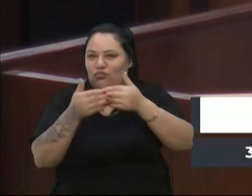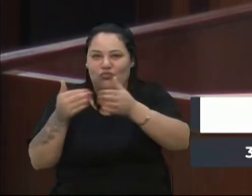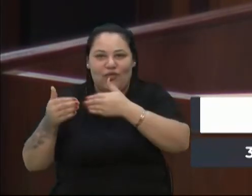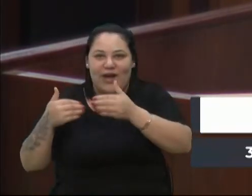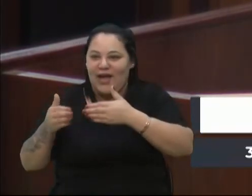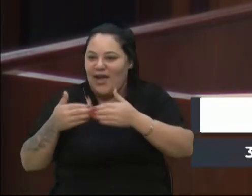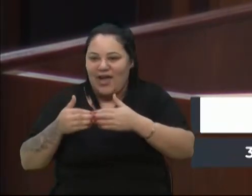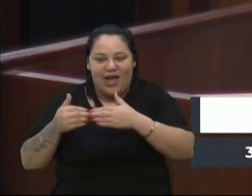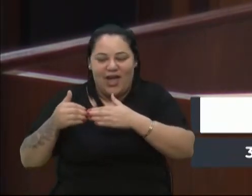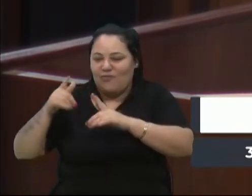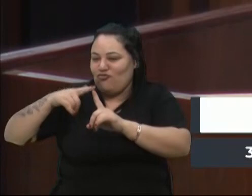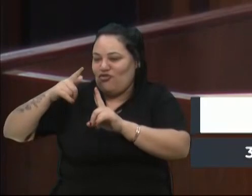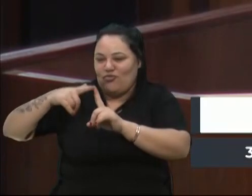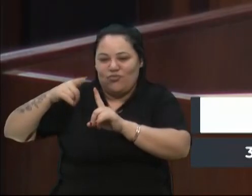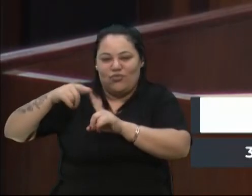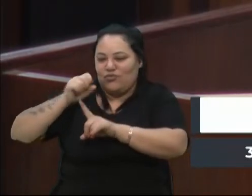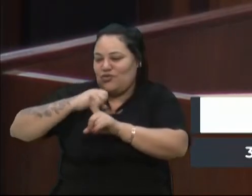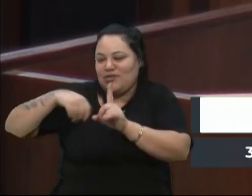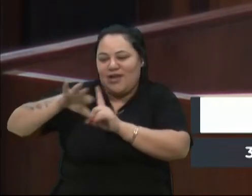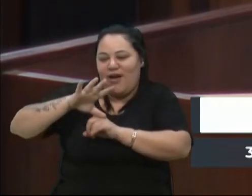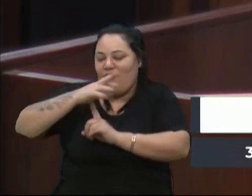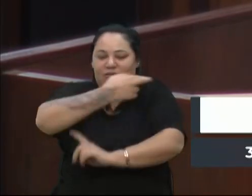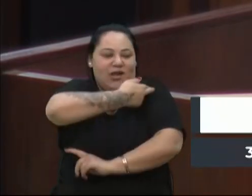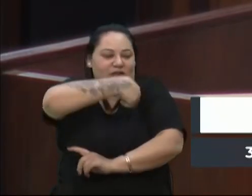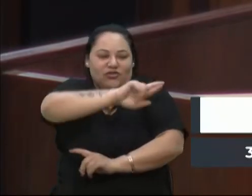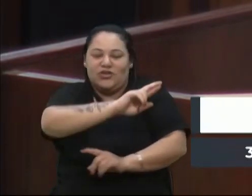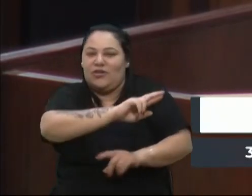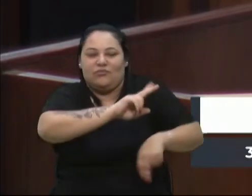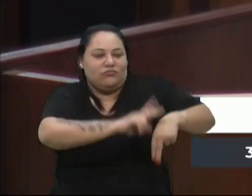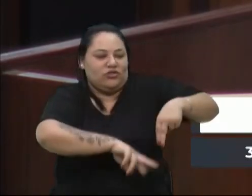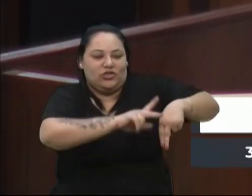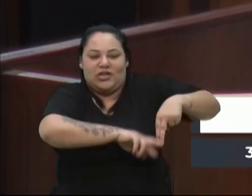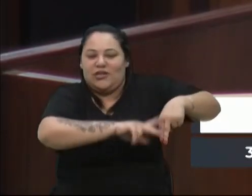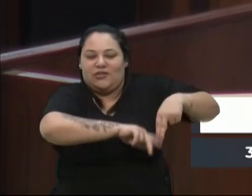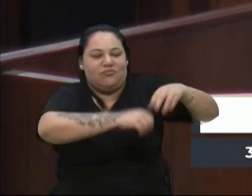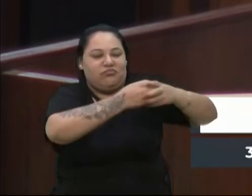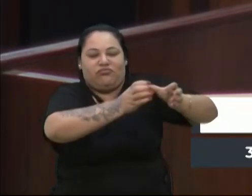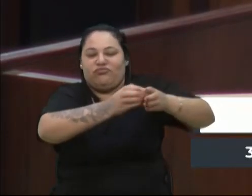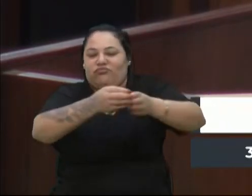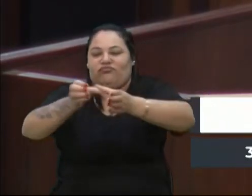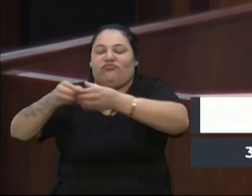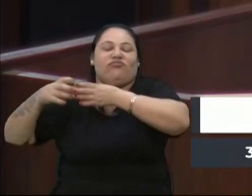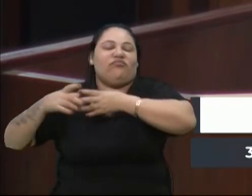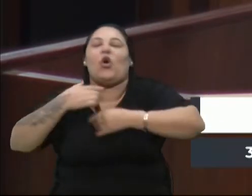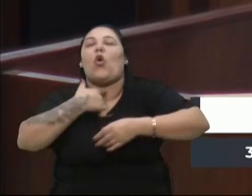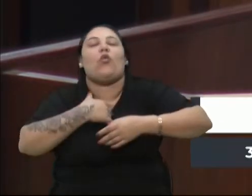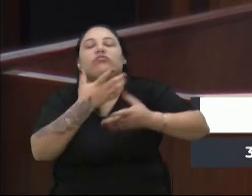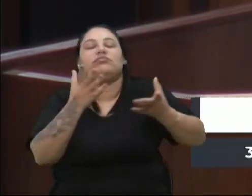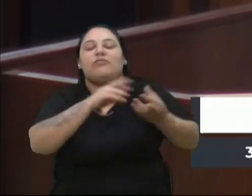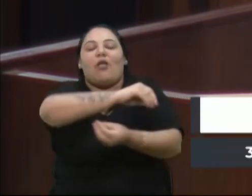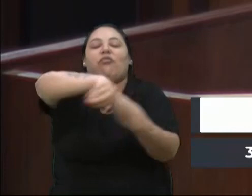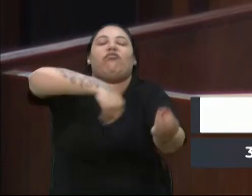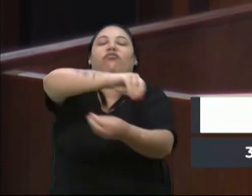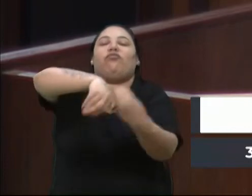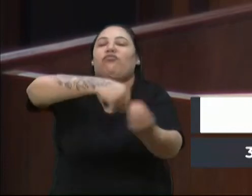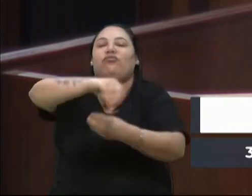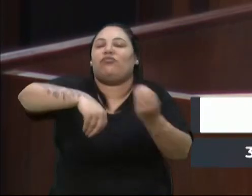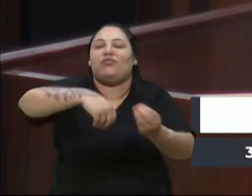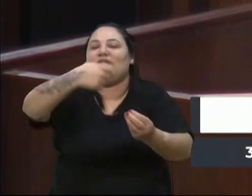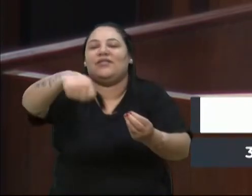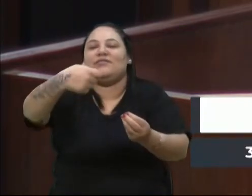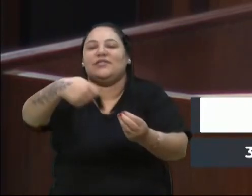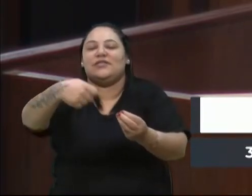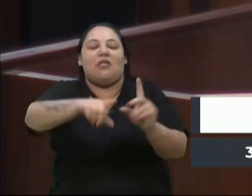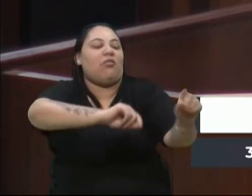camadas sociais, credos, sexualidades convivam, sem segregar, sem